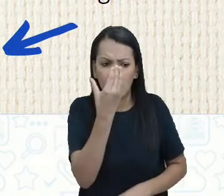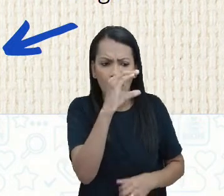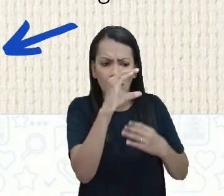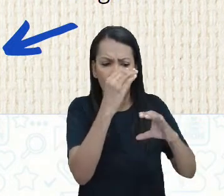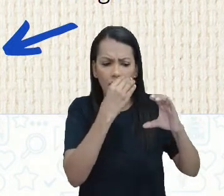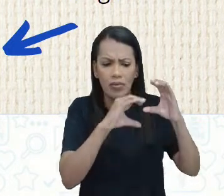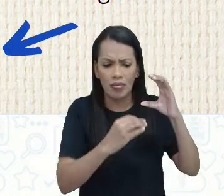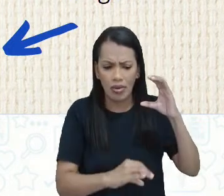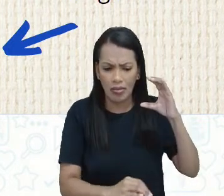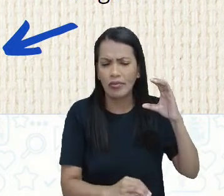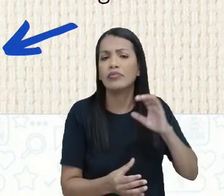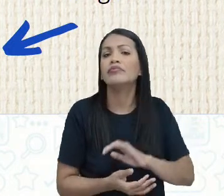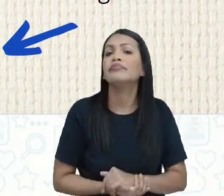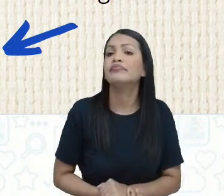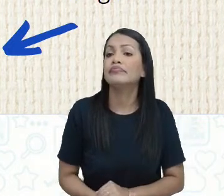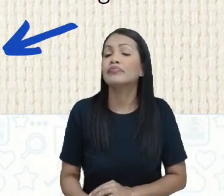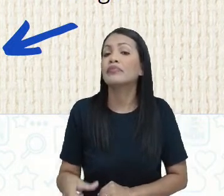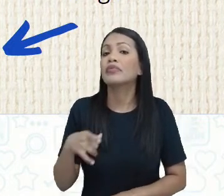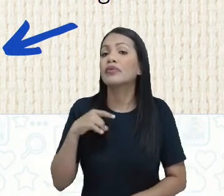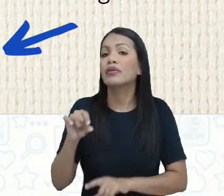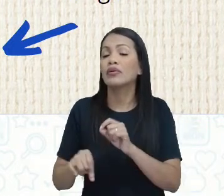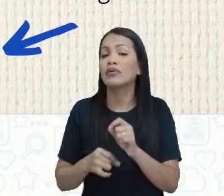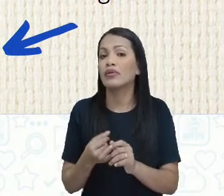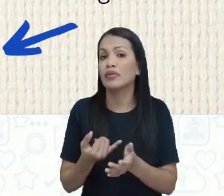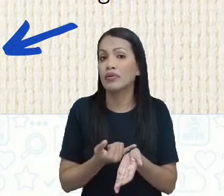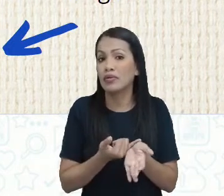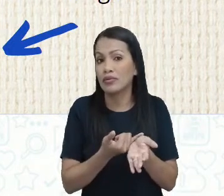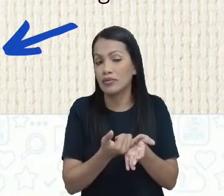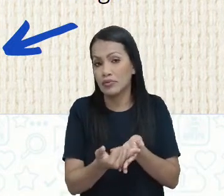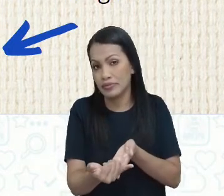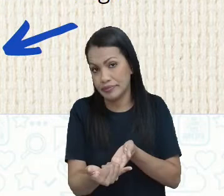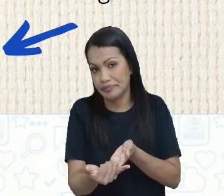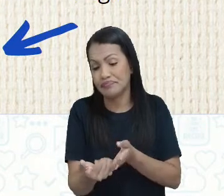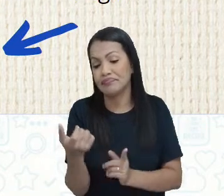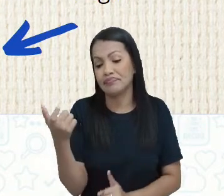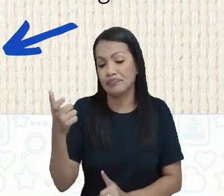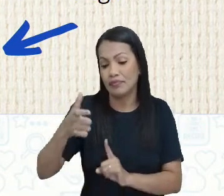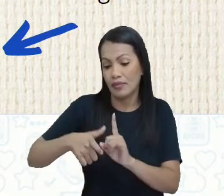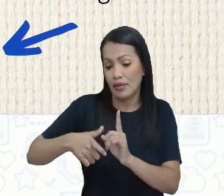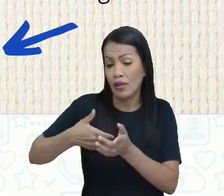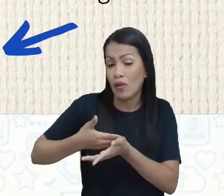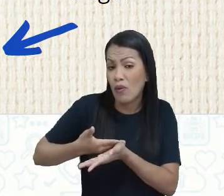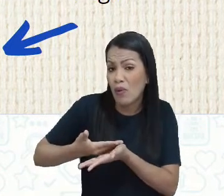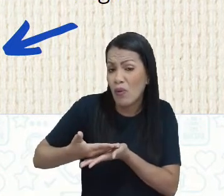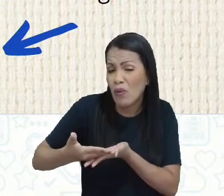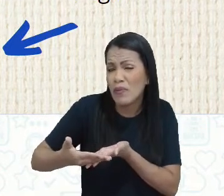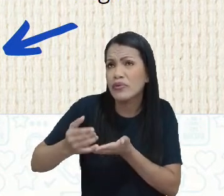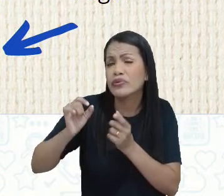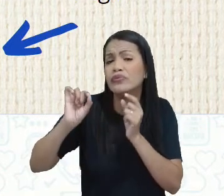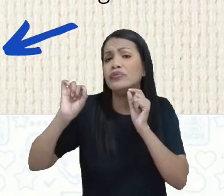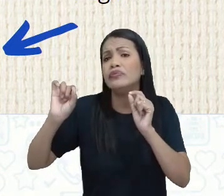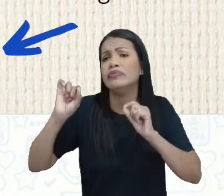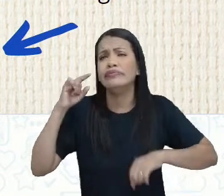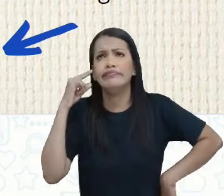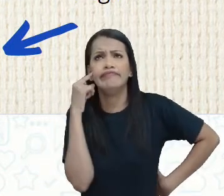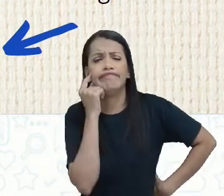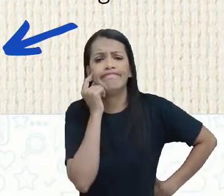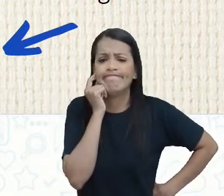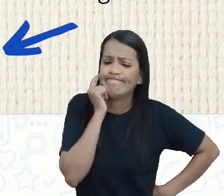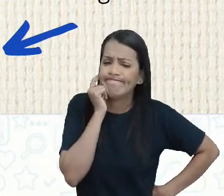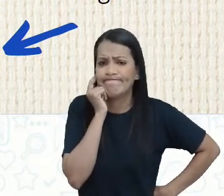Em seguida, a gente tem introdução do problema. A personagem começa a agir. Então, ela primeiro faz